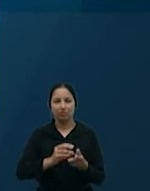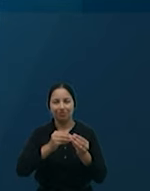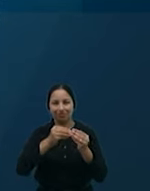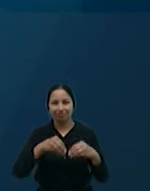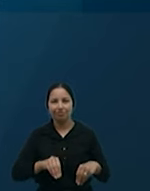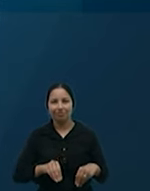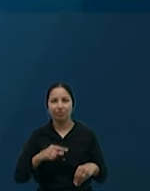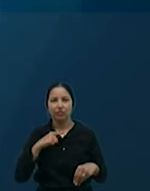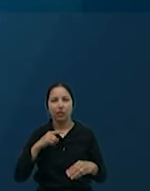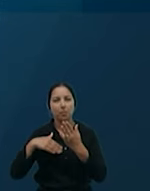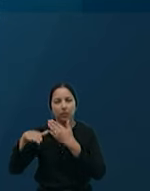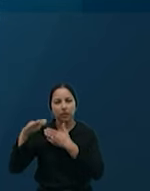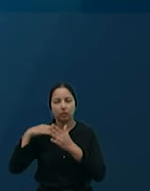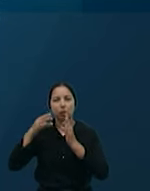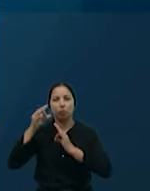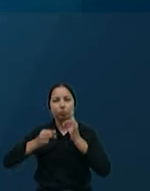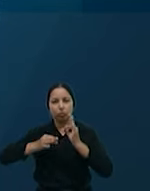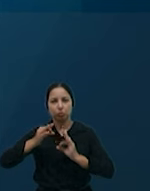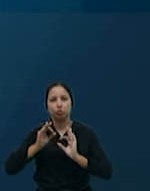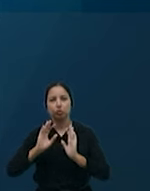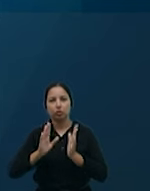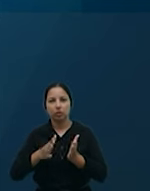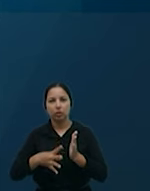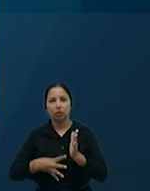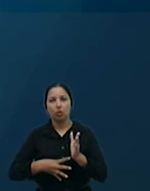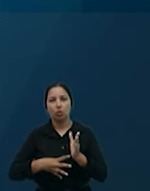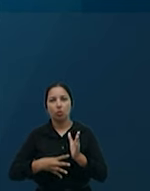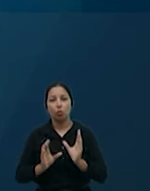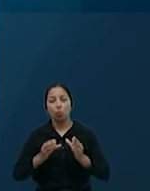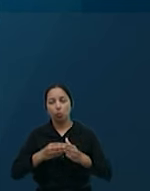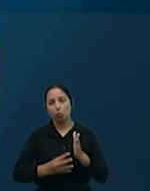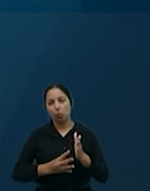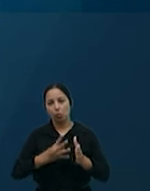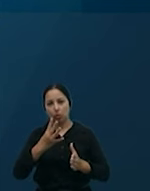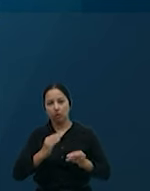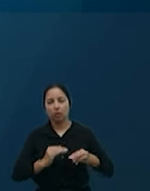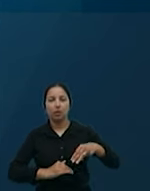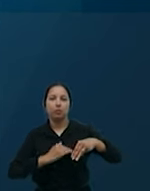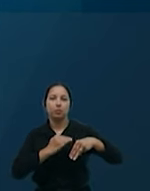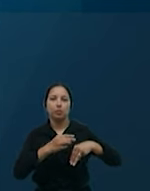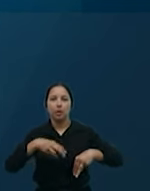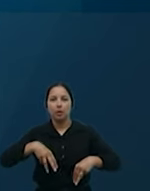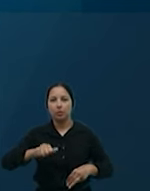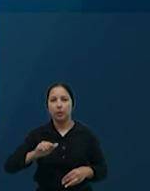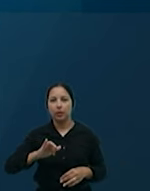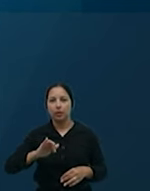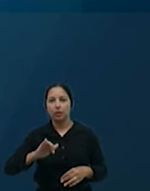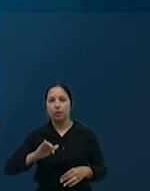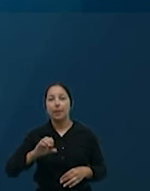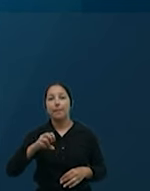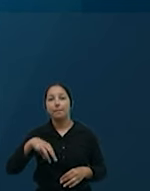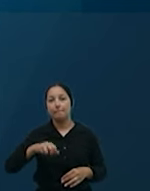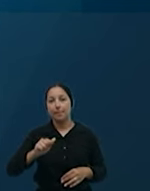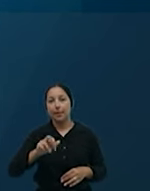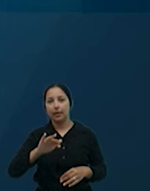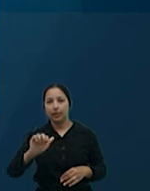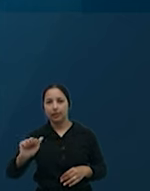precedente da quarta turma, em que a ministra Maria Isabel Galotti, ela,